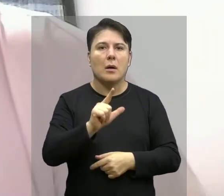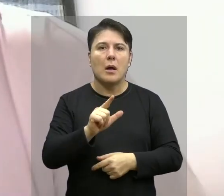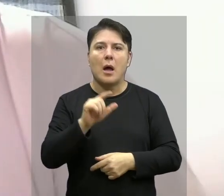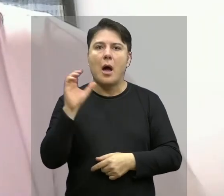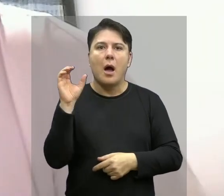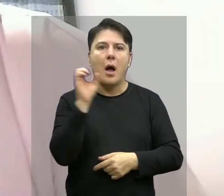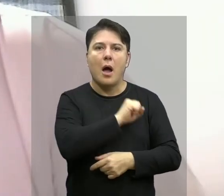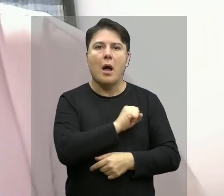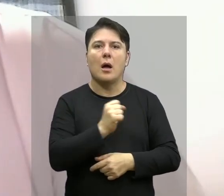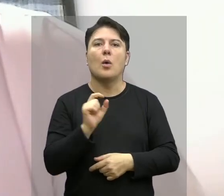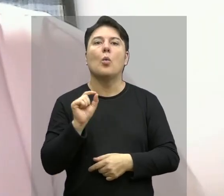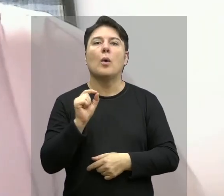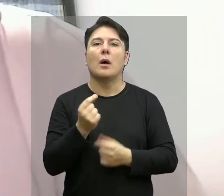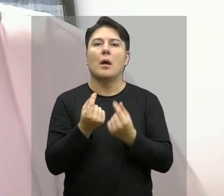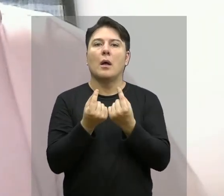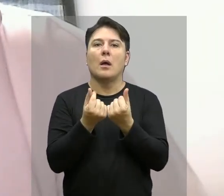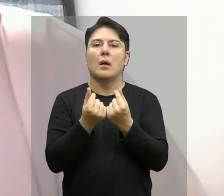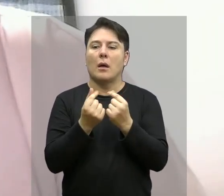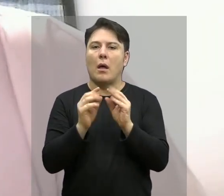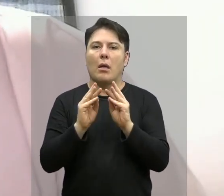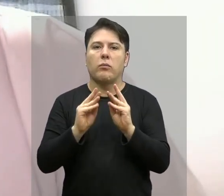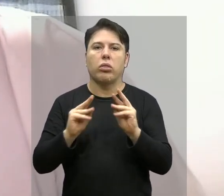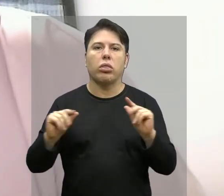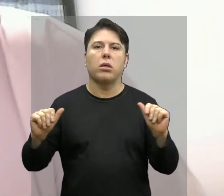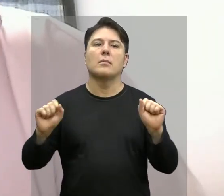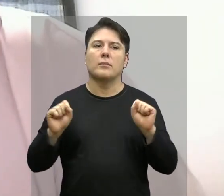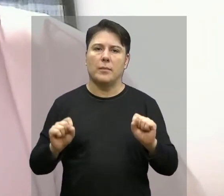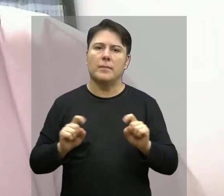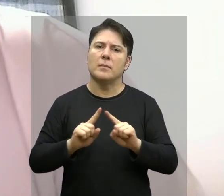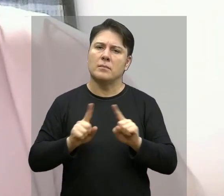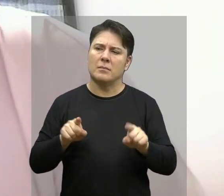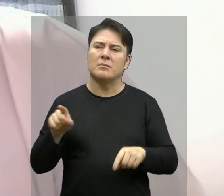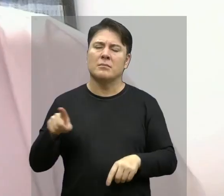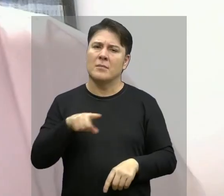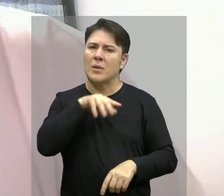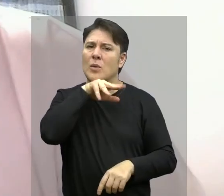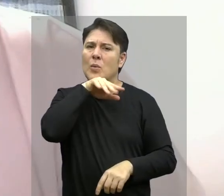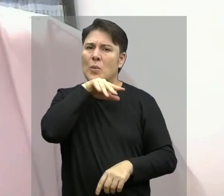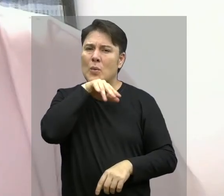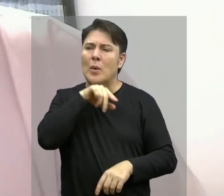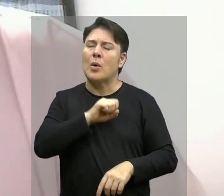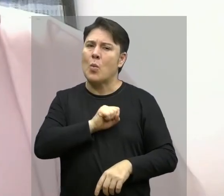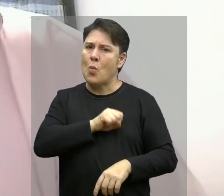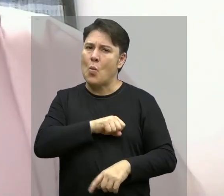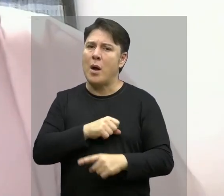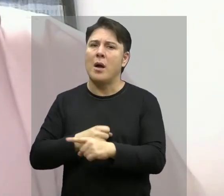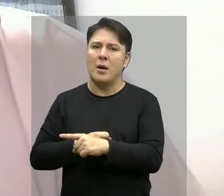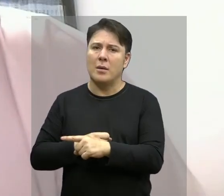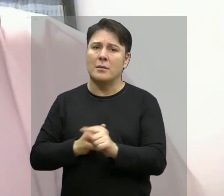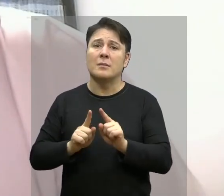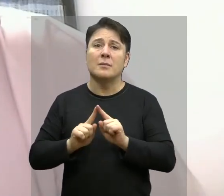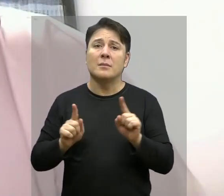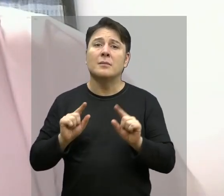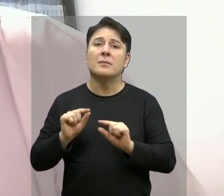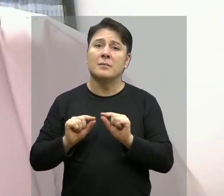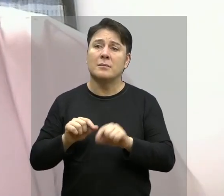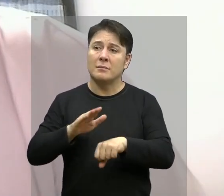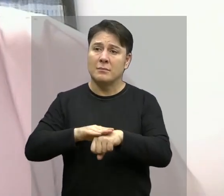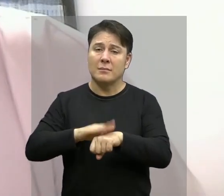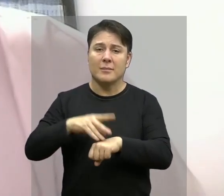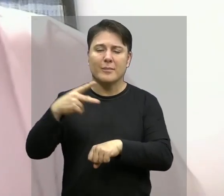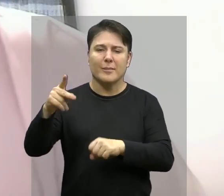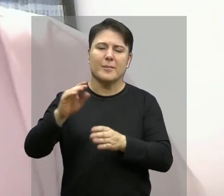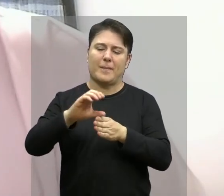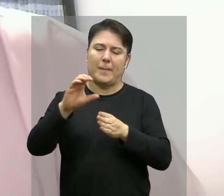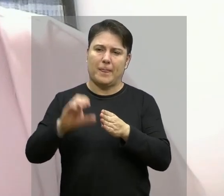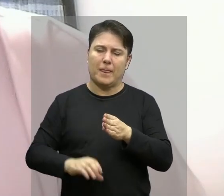embora em pouco tempo, enfim. Então é uma crueldade muito grande e é muito louvável aí a iniciativa de